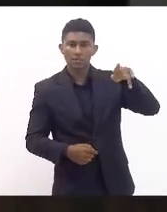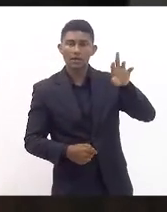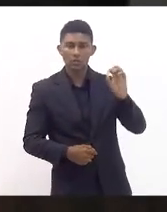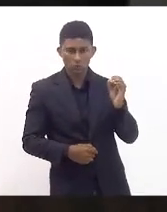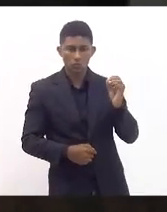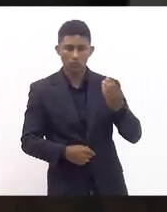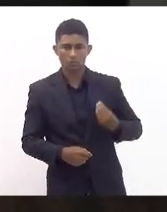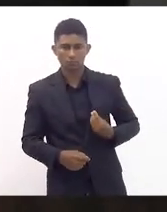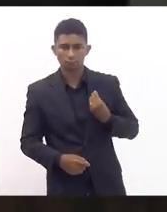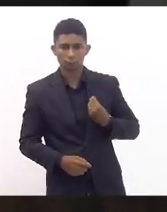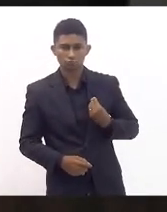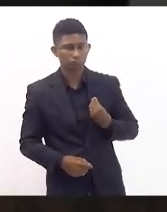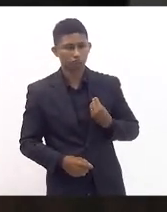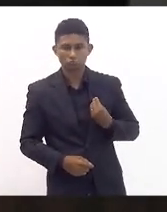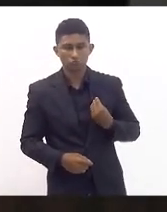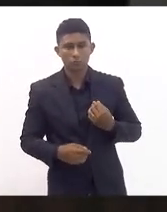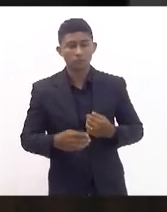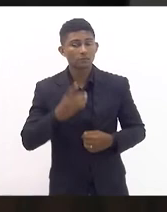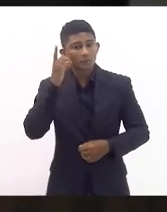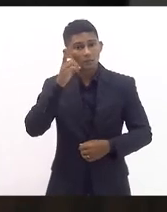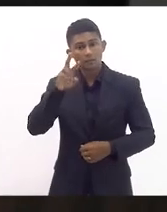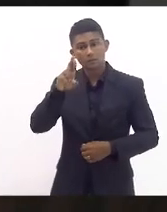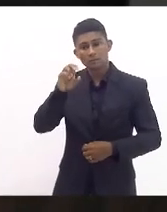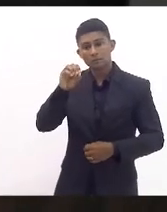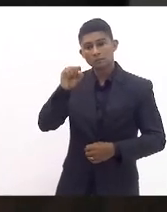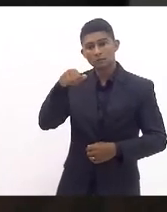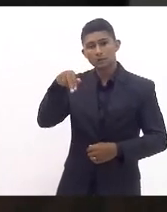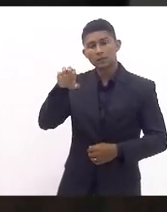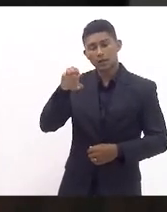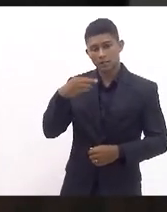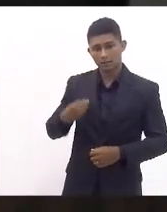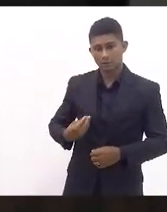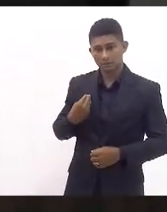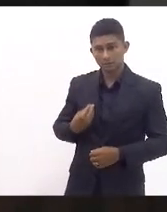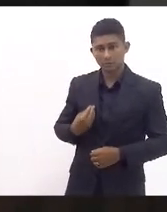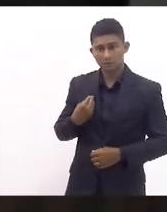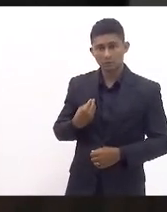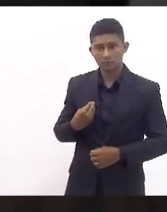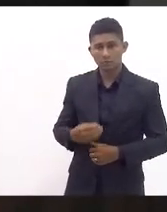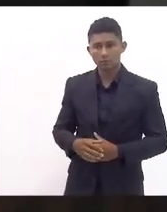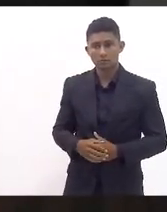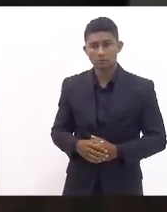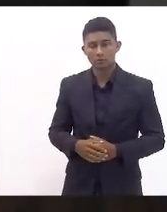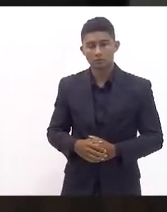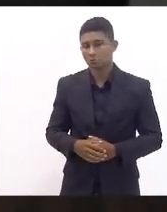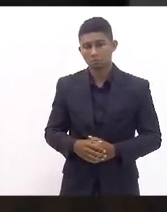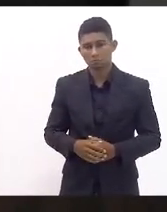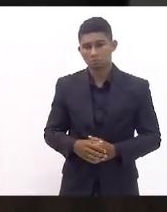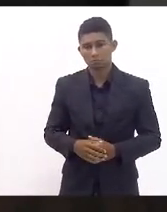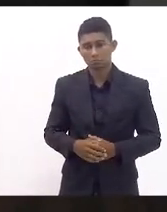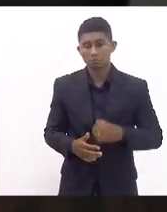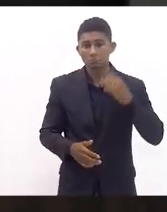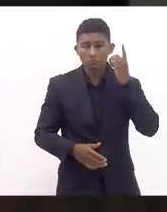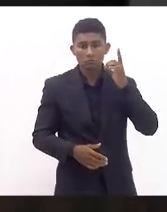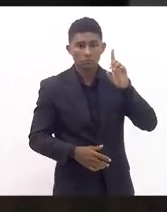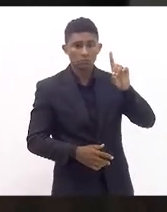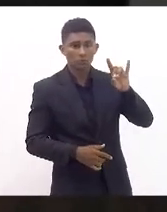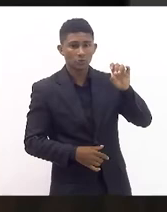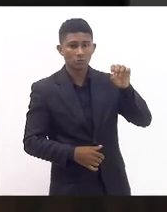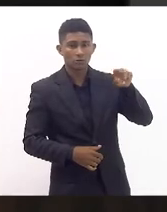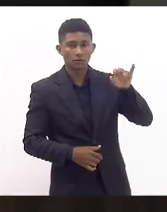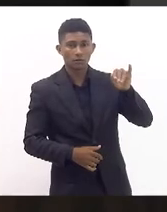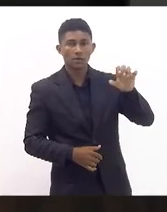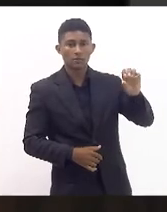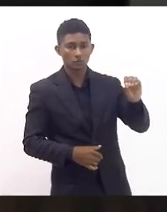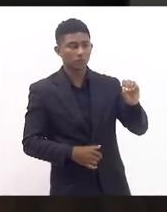Deputado Chiquinho da Mangueira. Deputada Rosane Félix. Deputada Rosane Félix. Deputado Dionísio Lins.